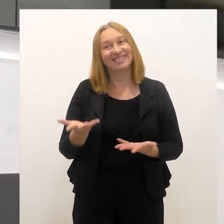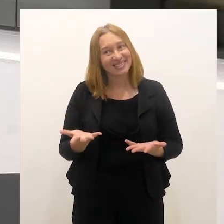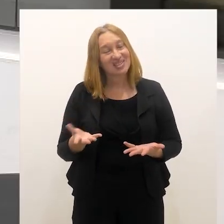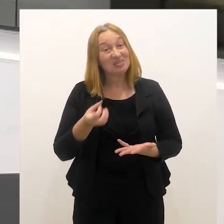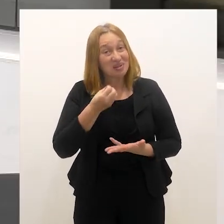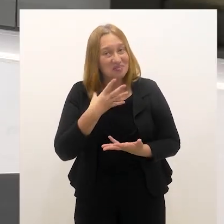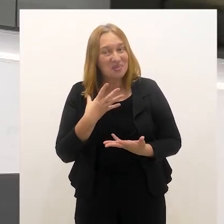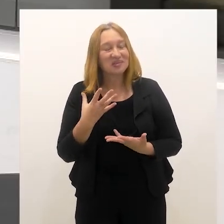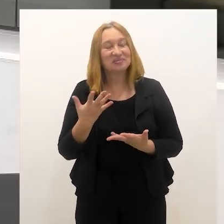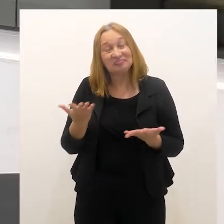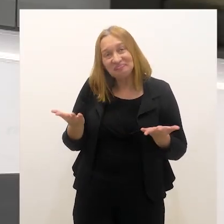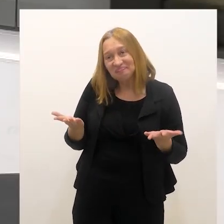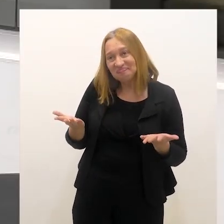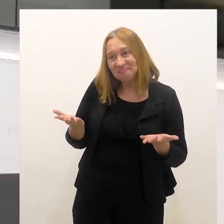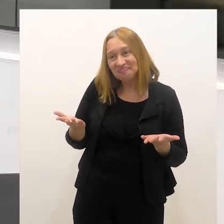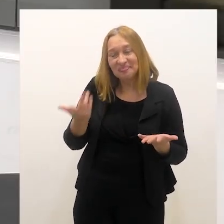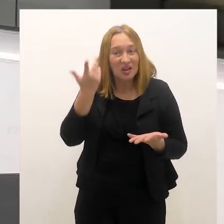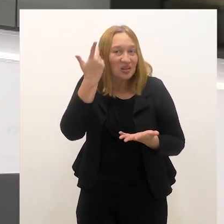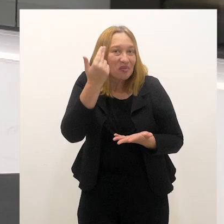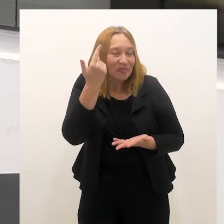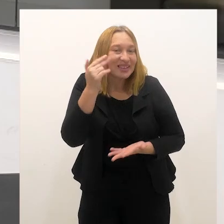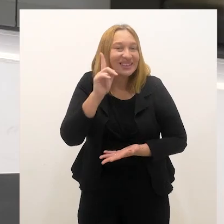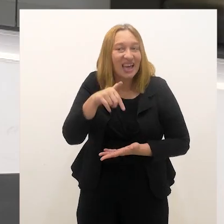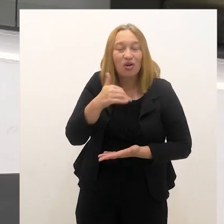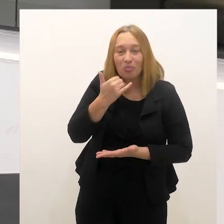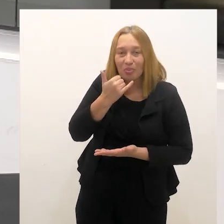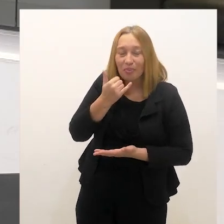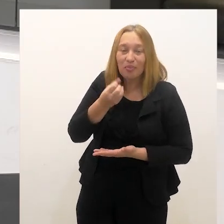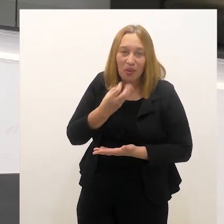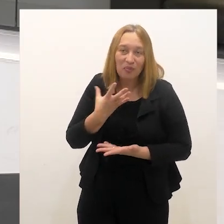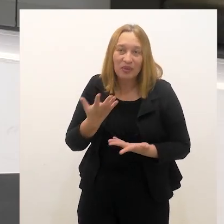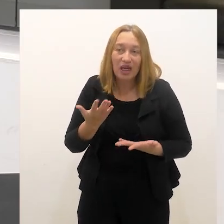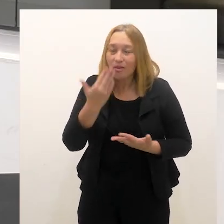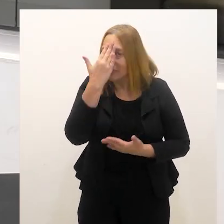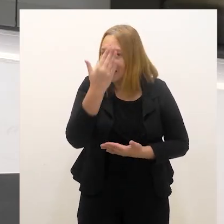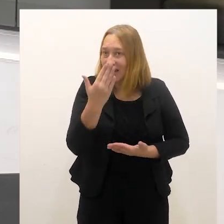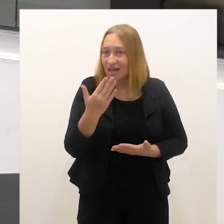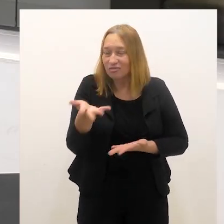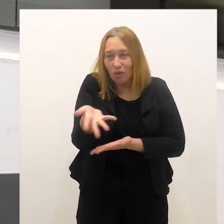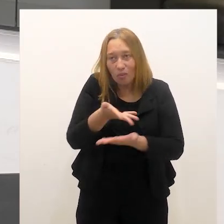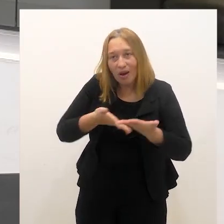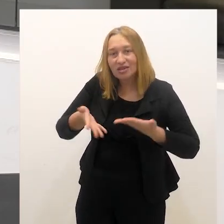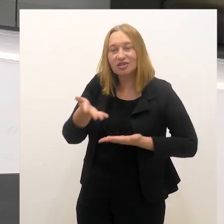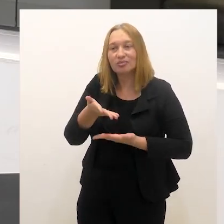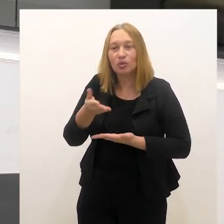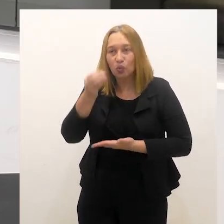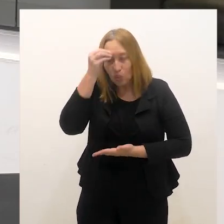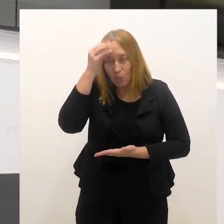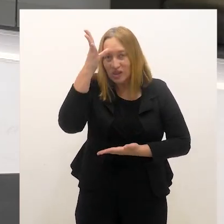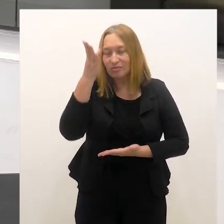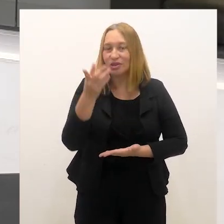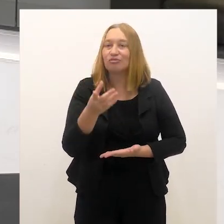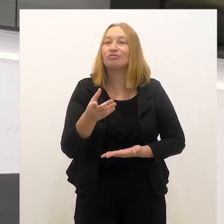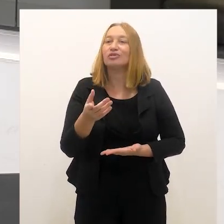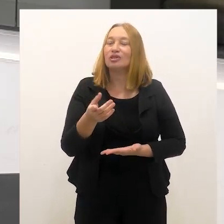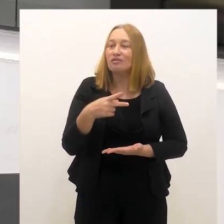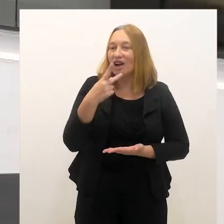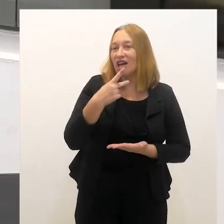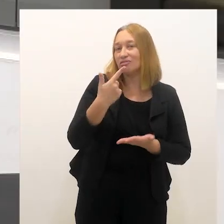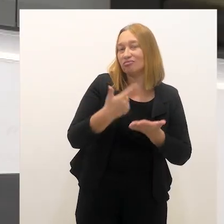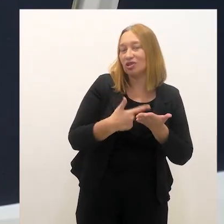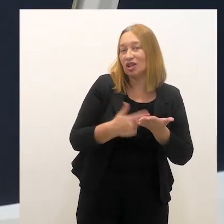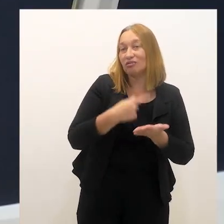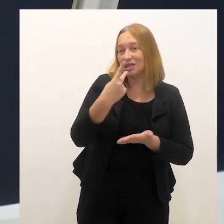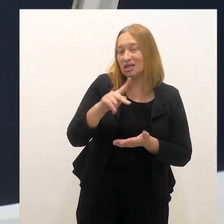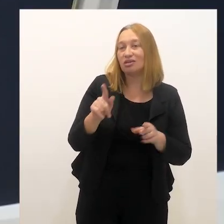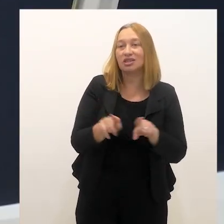acabou. É assim, naturalmente assim, quando o papo é bom. Muito obrigado por compartilhar o conhecimento com a gente, por falar do seu